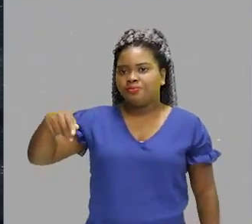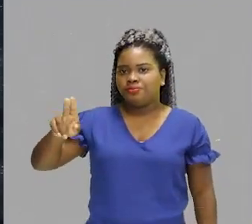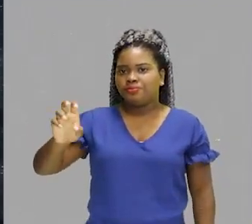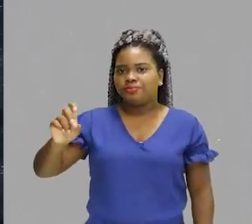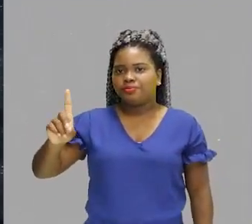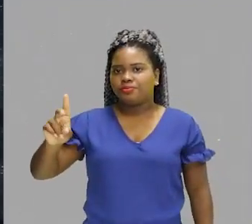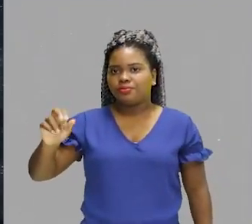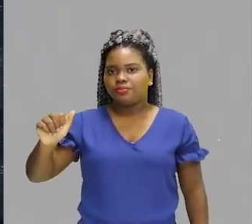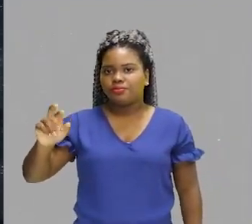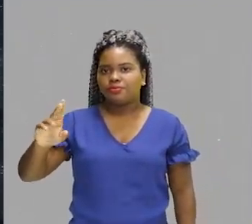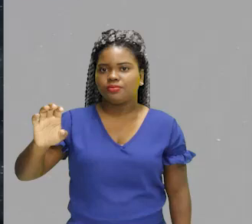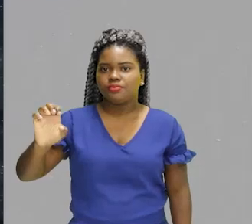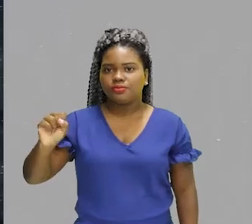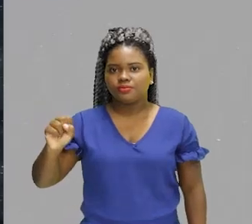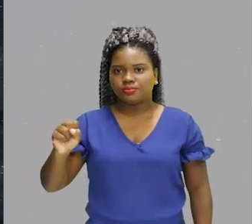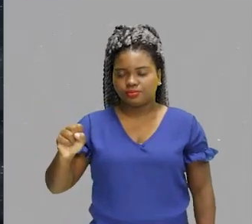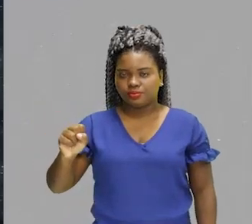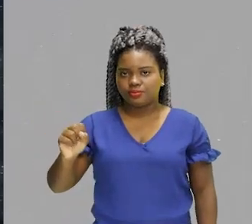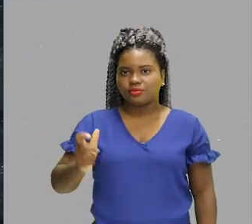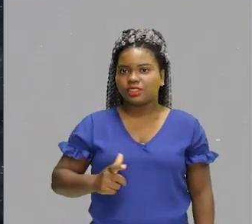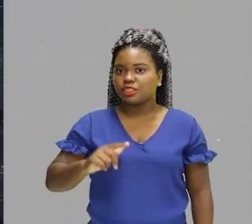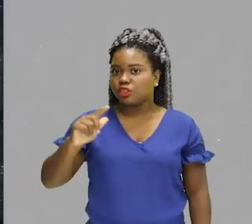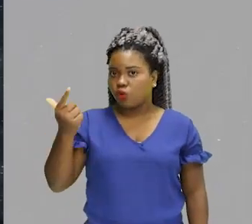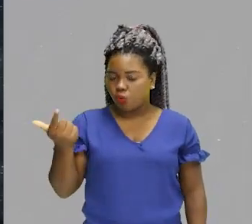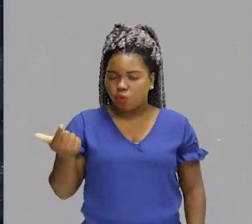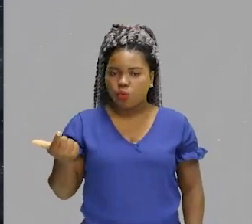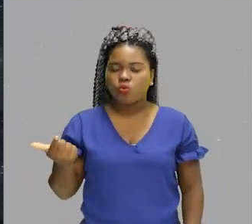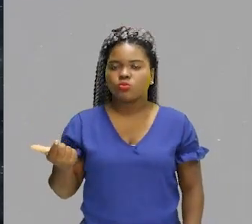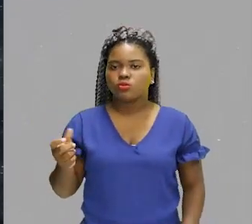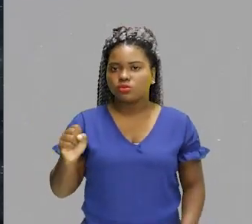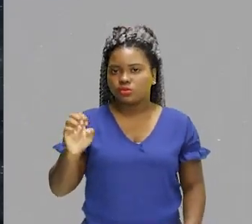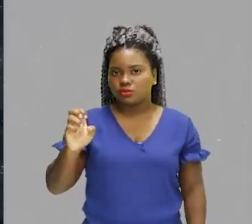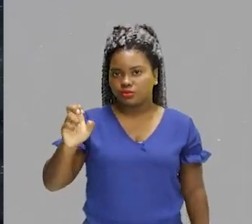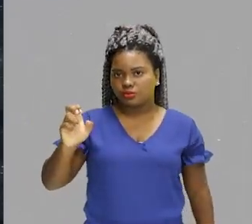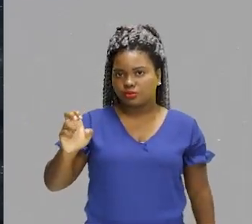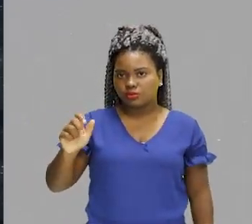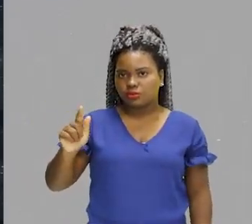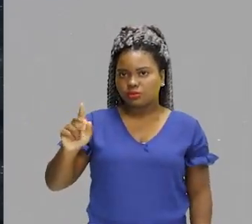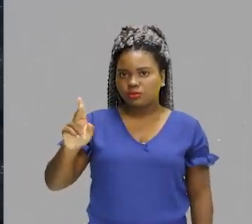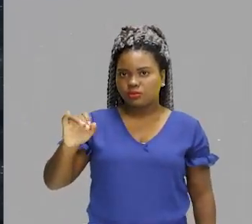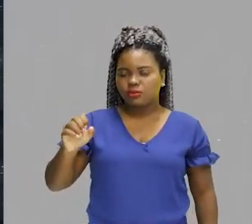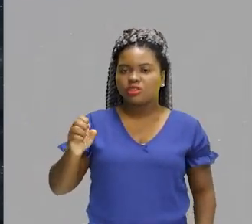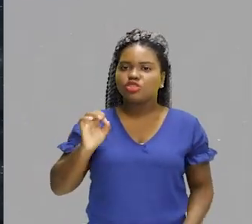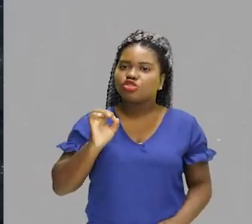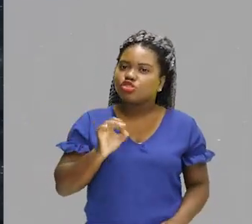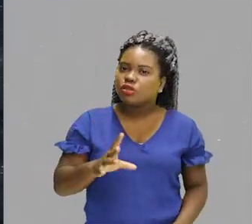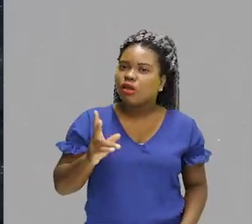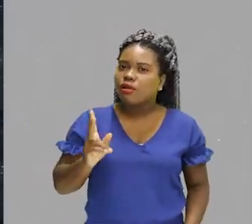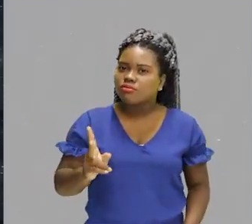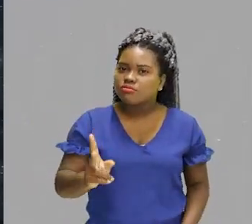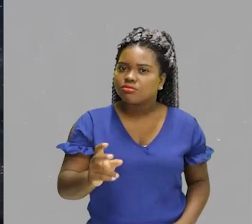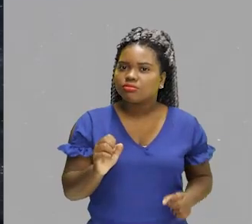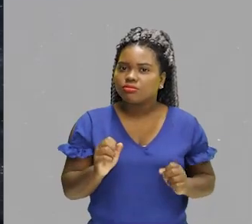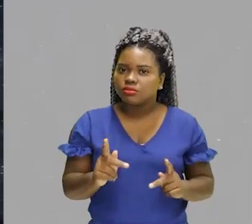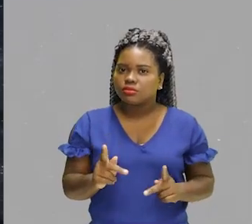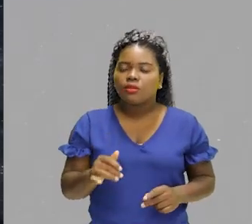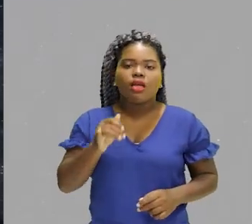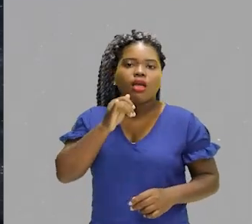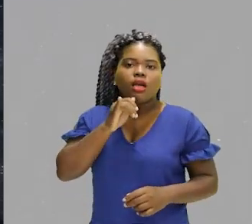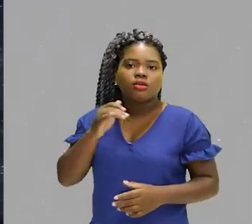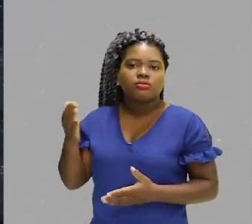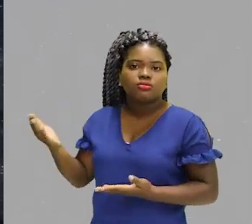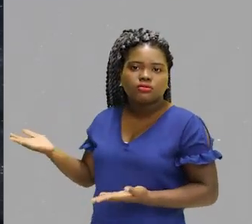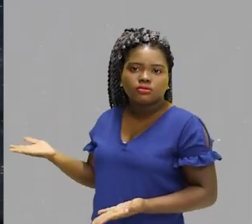permanência ou continuidade. Nesse caso aqui, seguir apenas a ideia de continuidade. Então, Alejandra